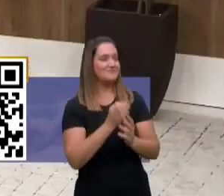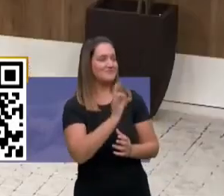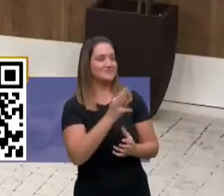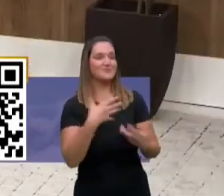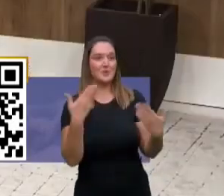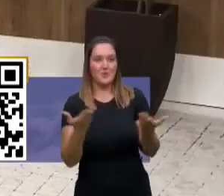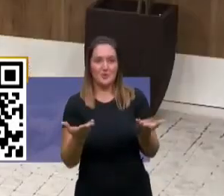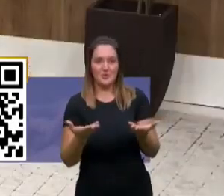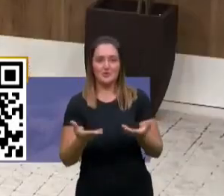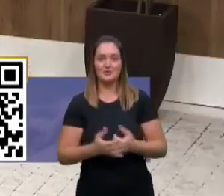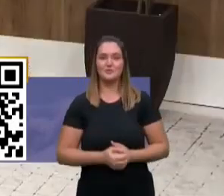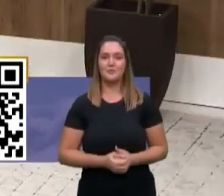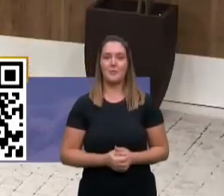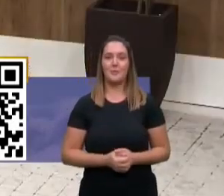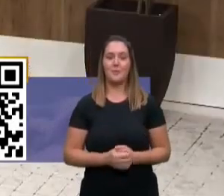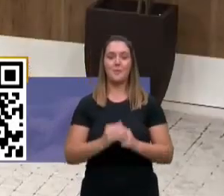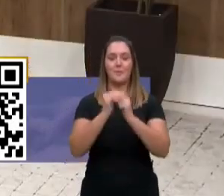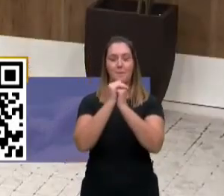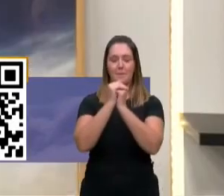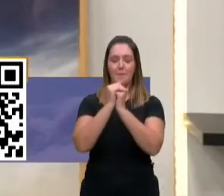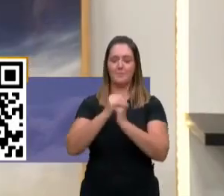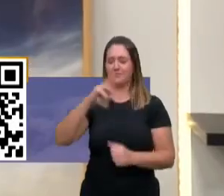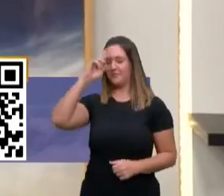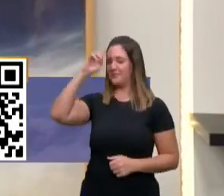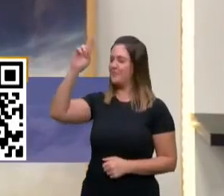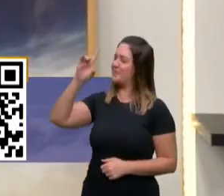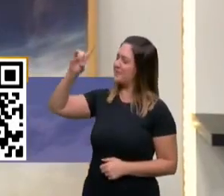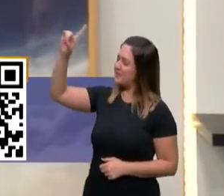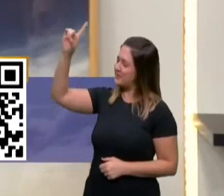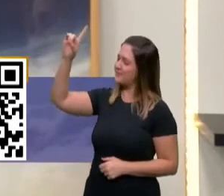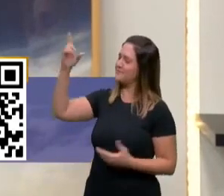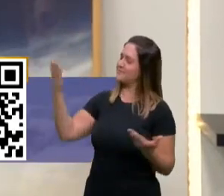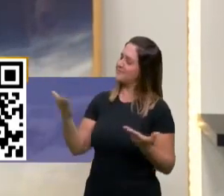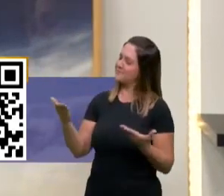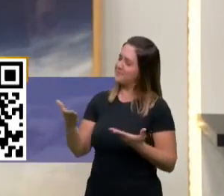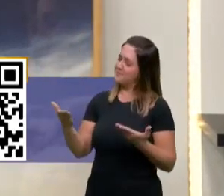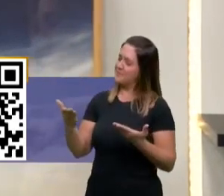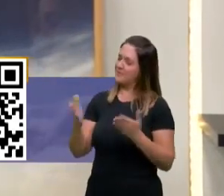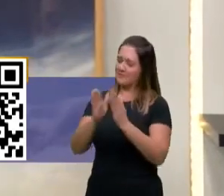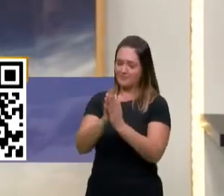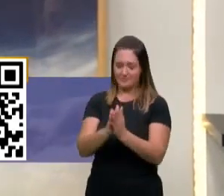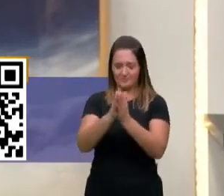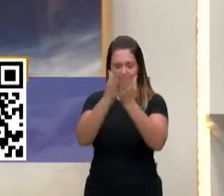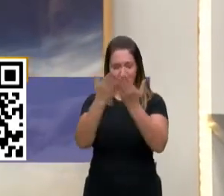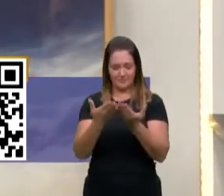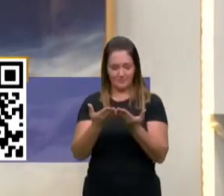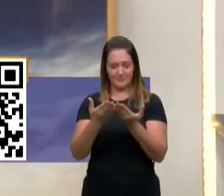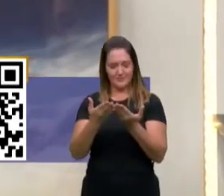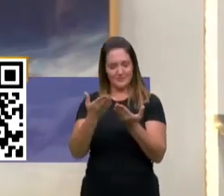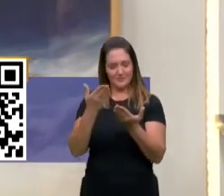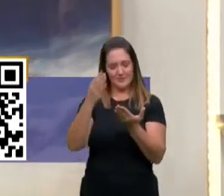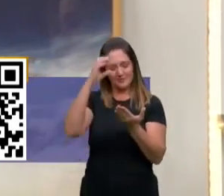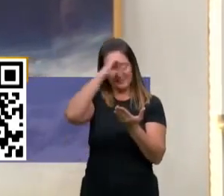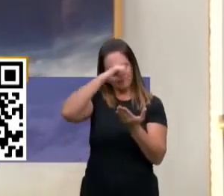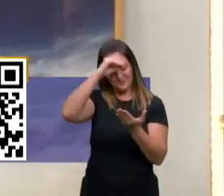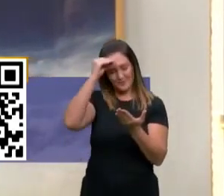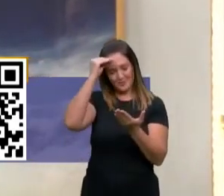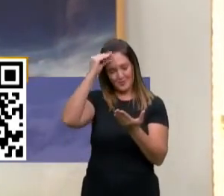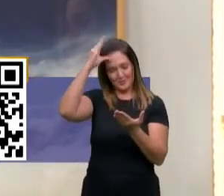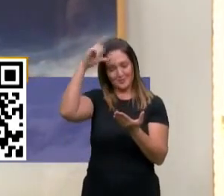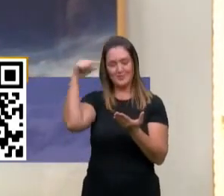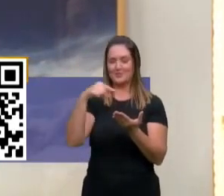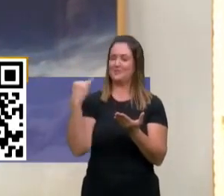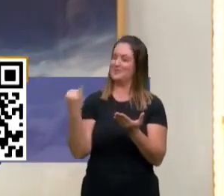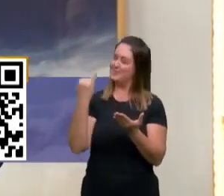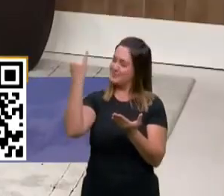Vamos lá. Para não perder tempo, né? Isso aí. Vamos orar, meus amigos. Senhor nosso Deus, agora vamos abrir a Tua palavra para um estudo tão importante como